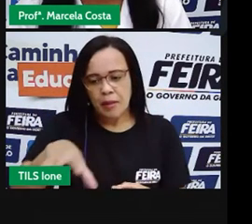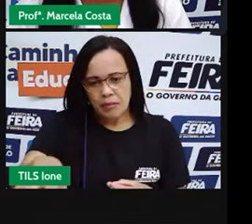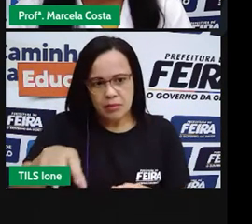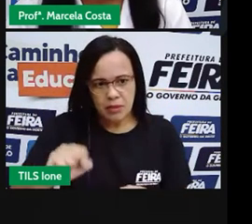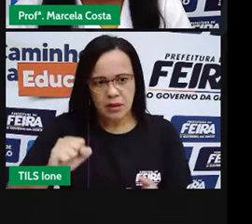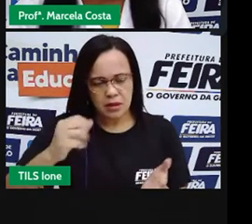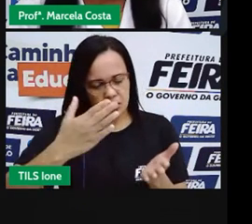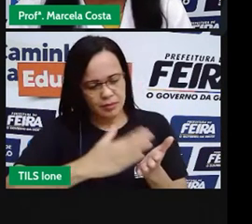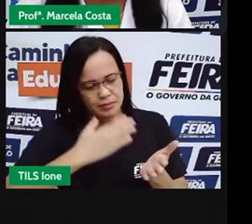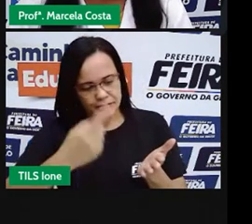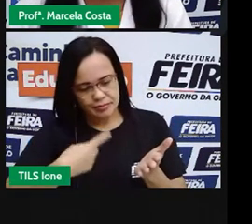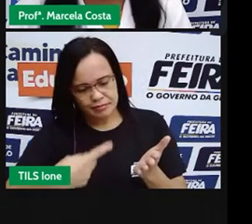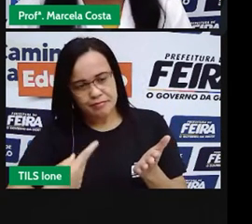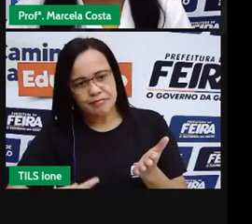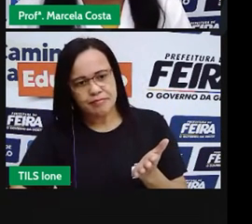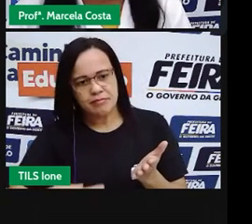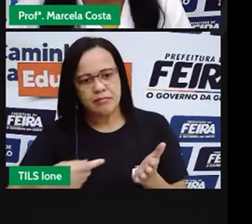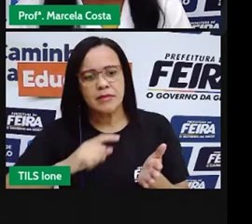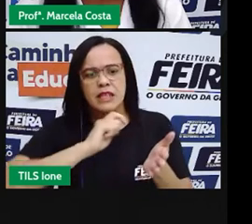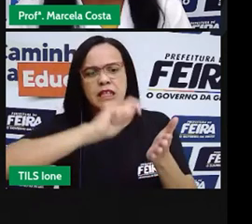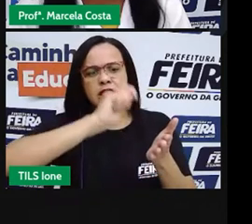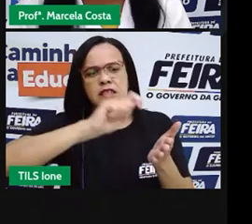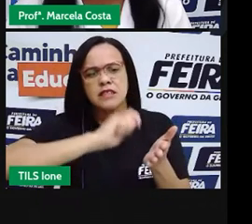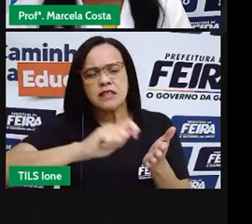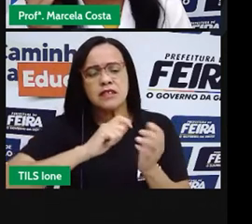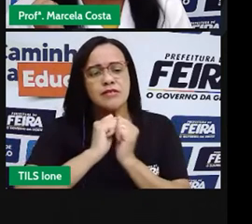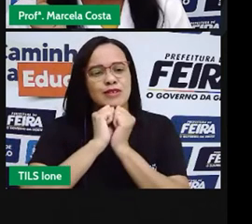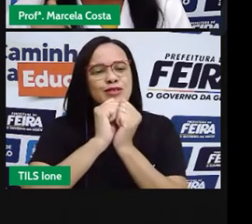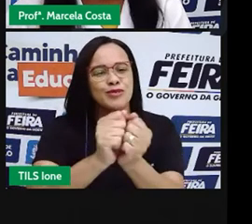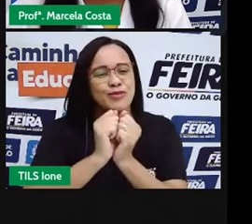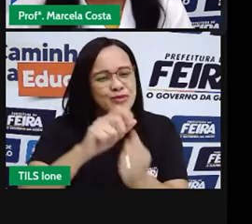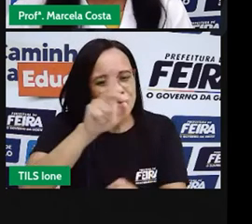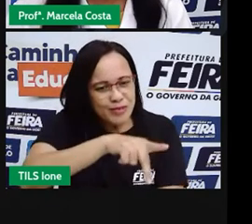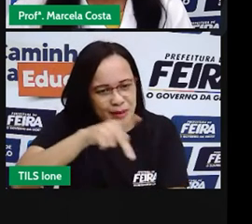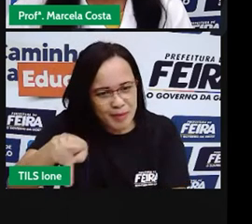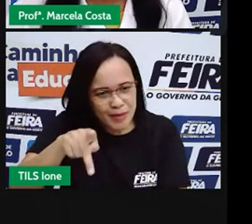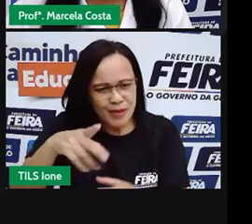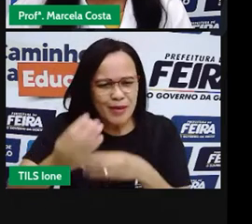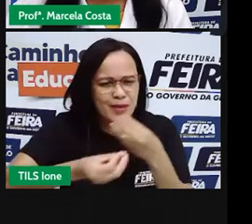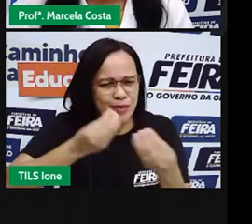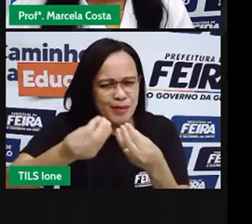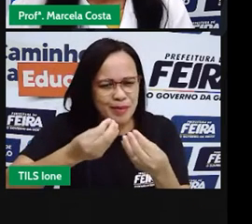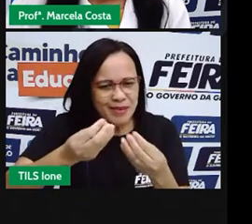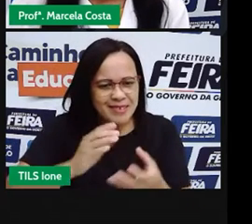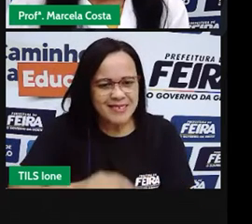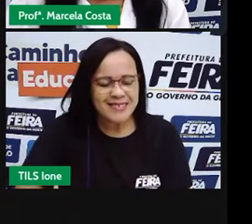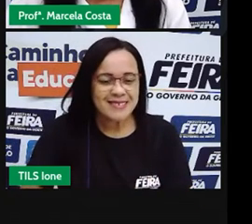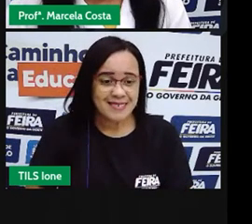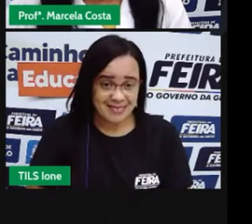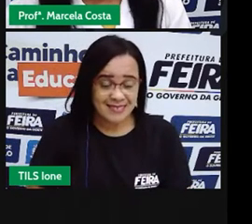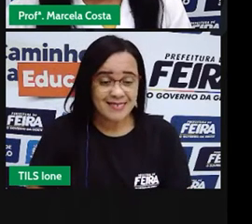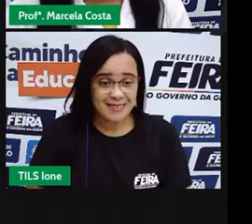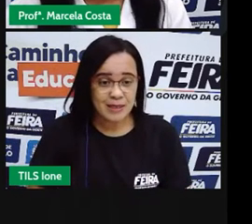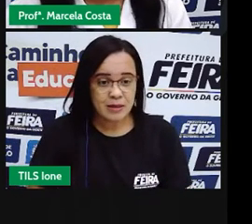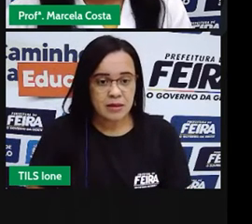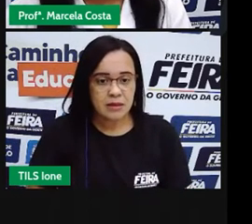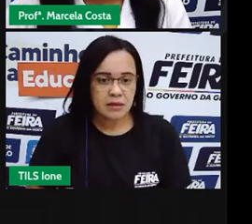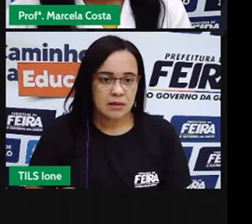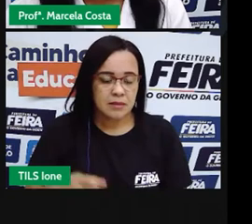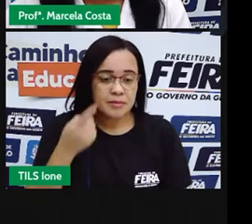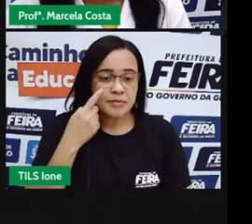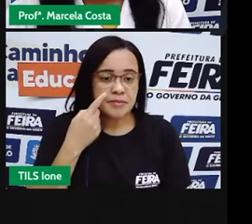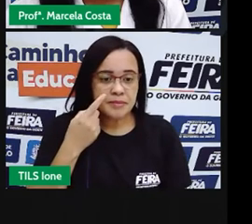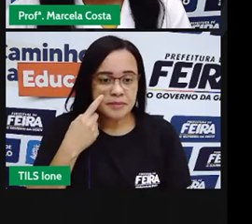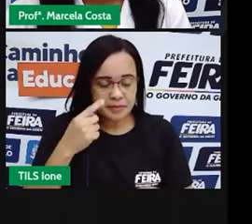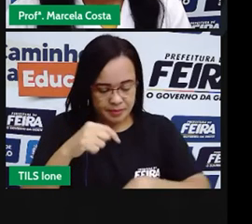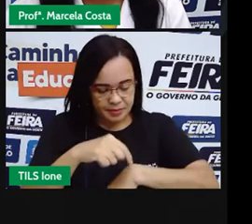e escrever acompanhar ou poder um Ah então tá ouvindo